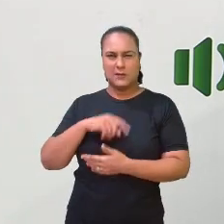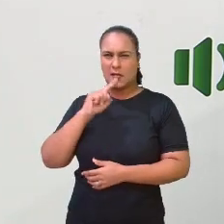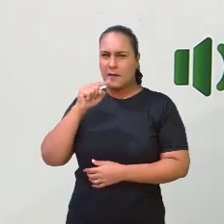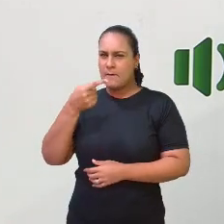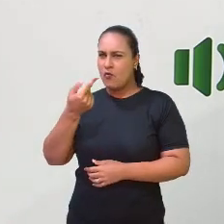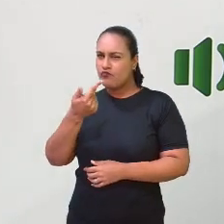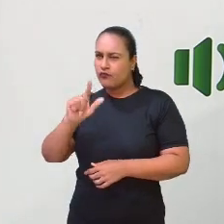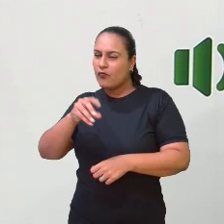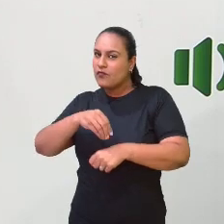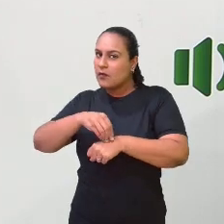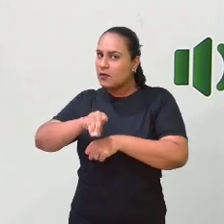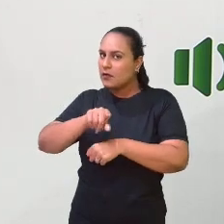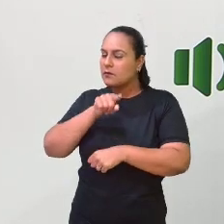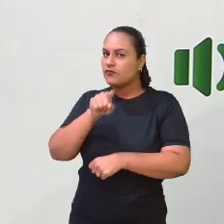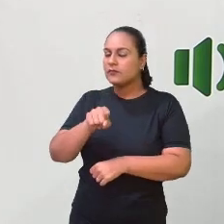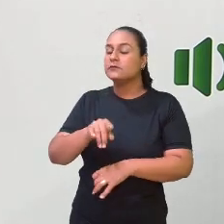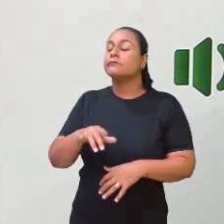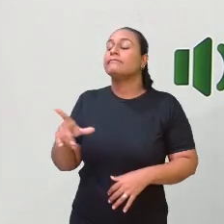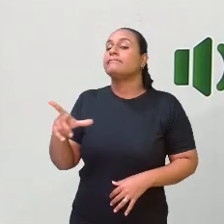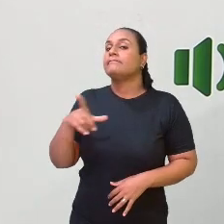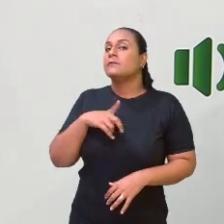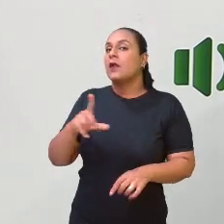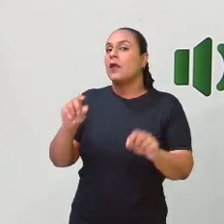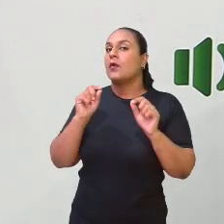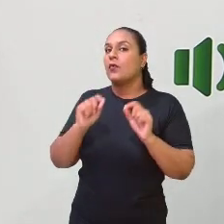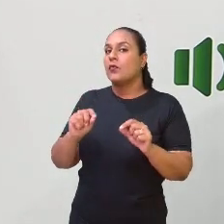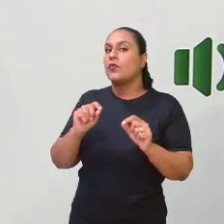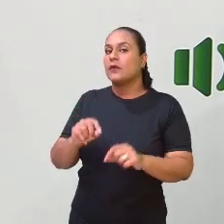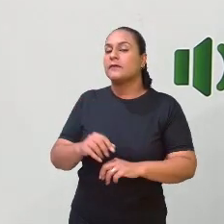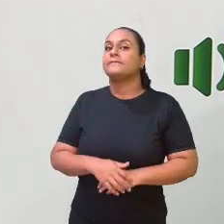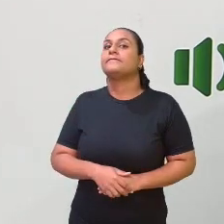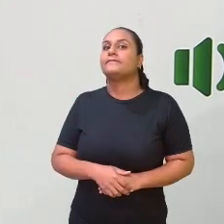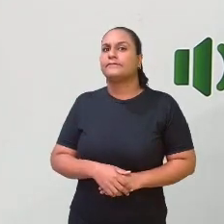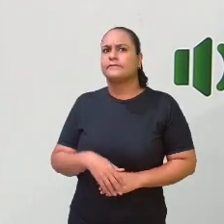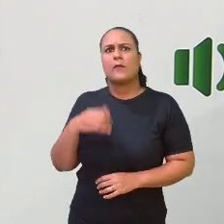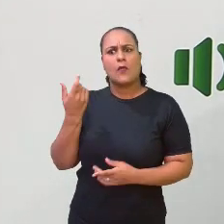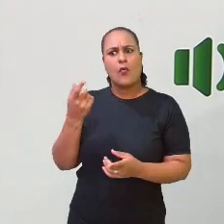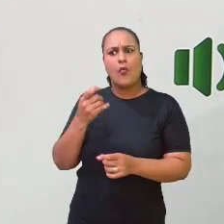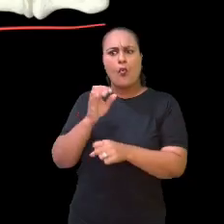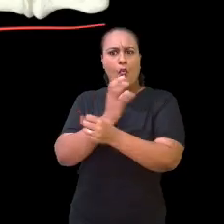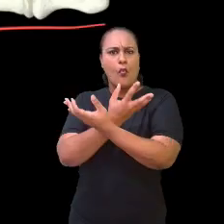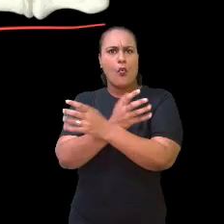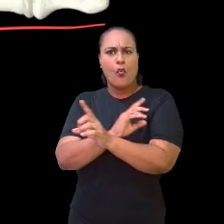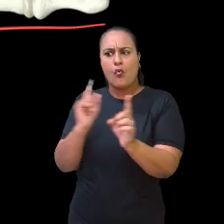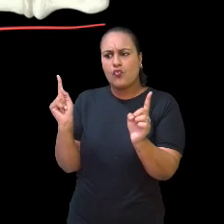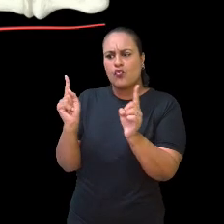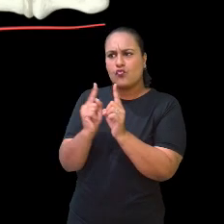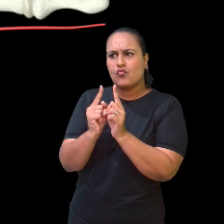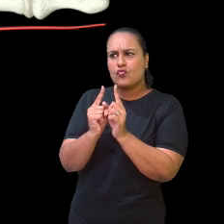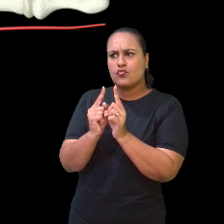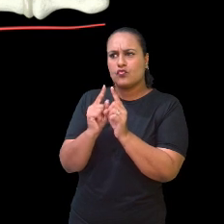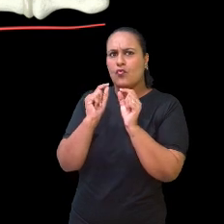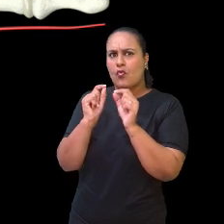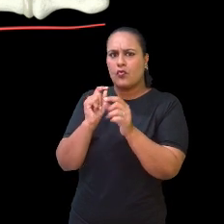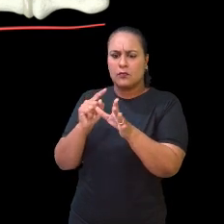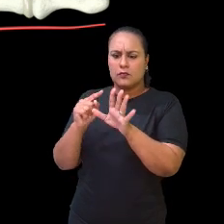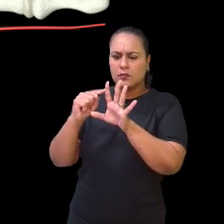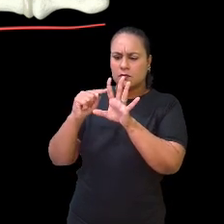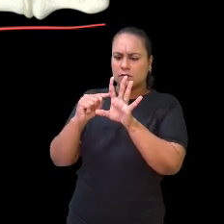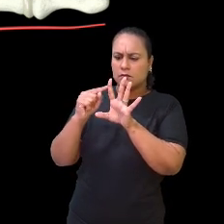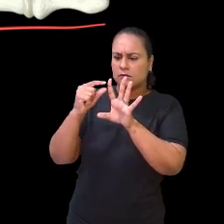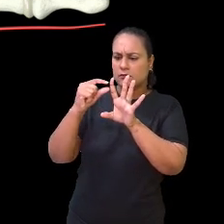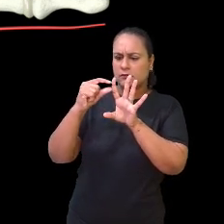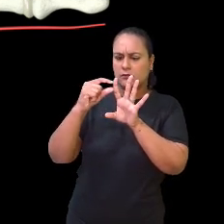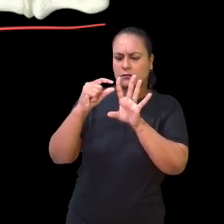dica mais pra frente. A gente tem também os nossos ossos curtos. A gente pode encontrar esses ossos na mão, por